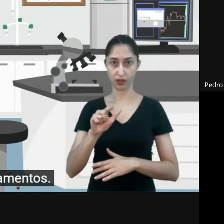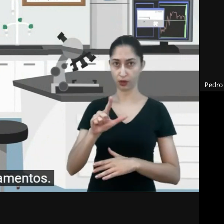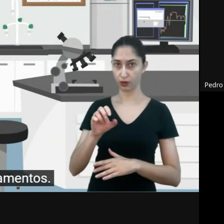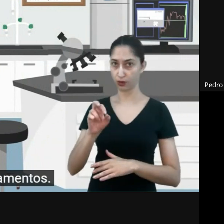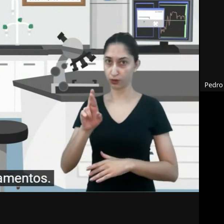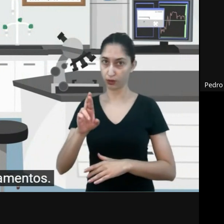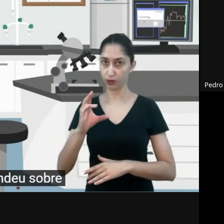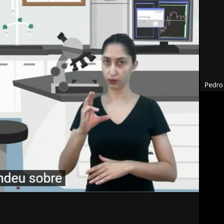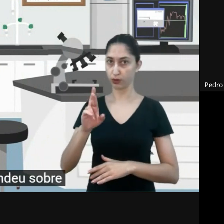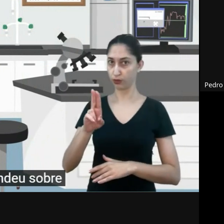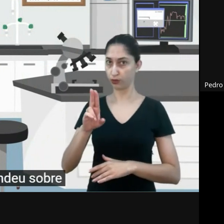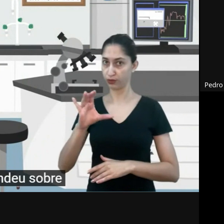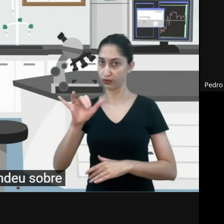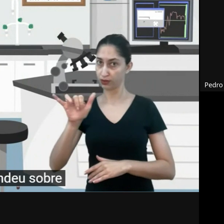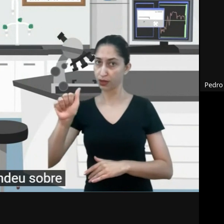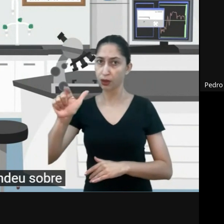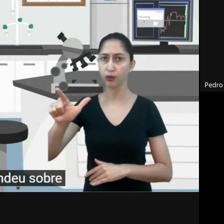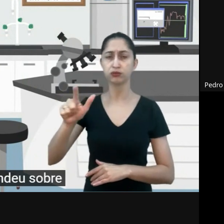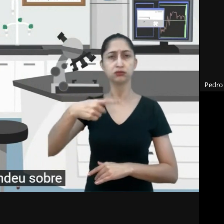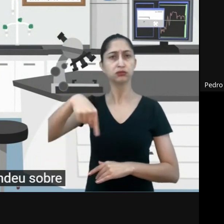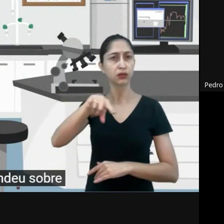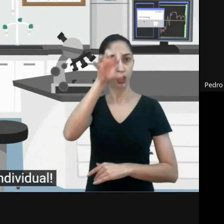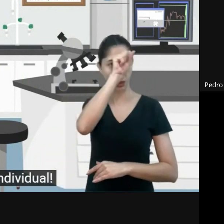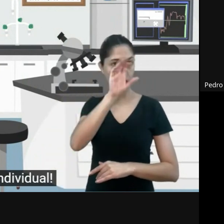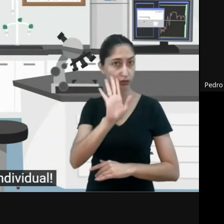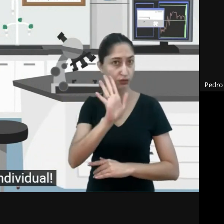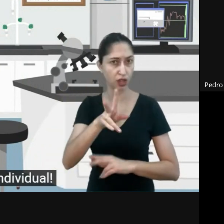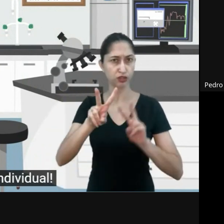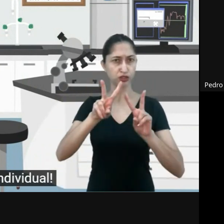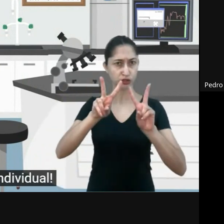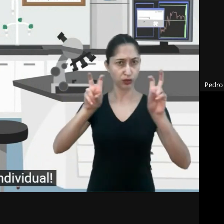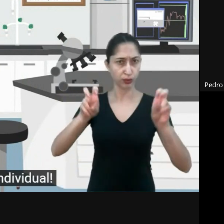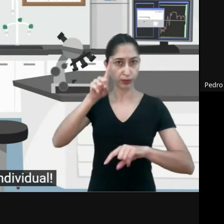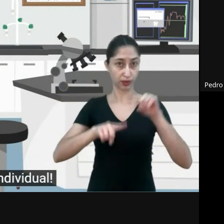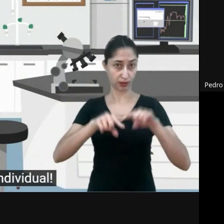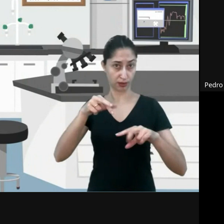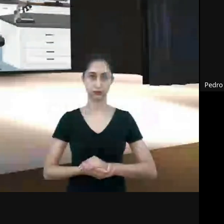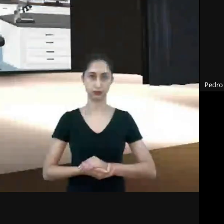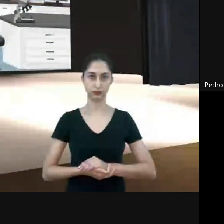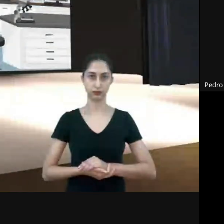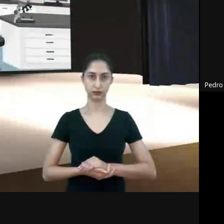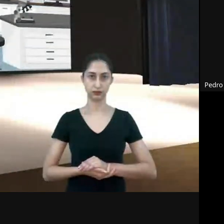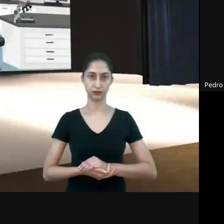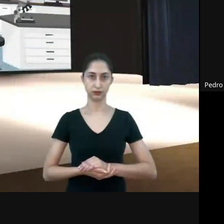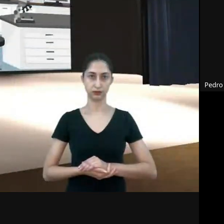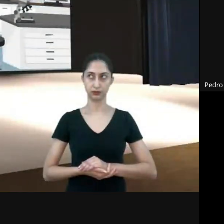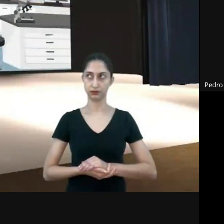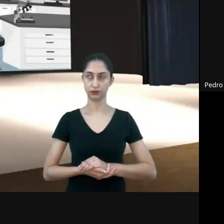Treinamentos. Nesta nova jornada, você já aprendeu sobre os equipamentos de proteção individual.